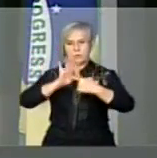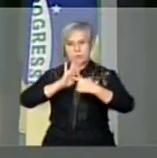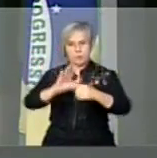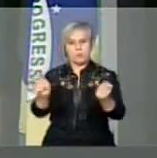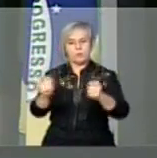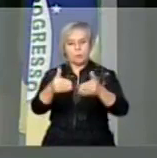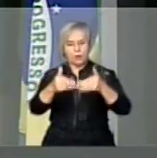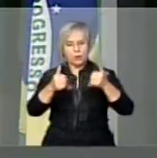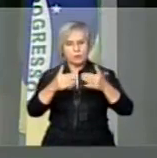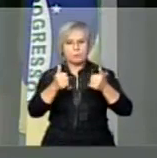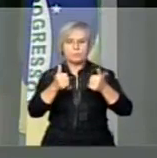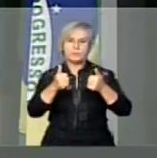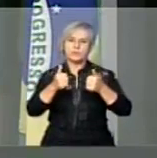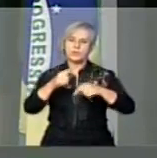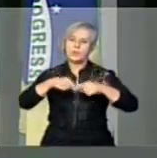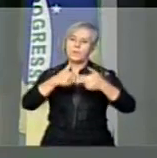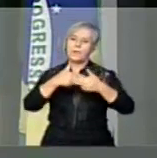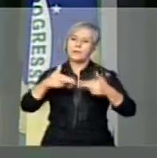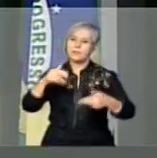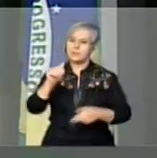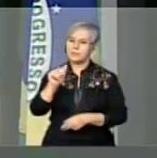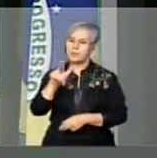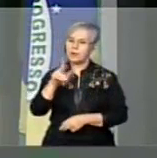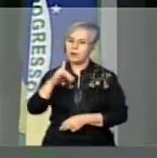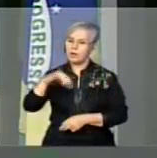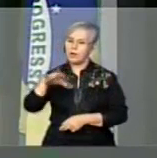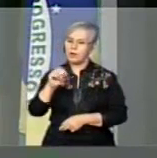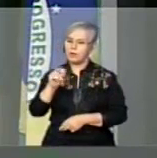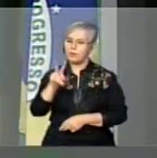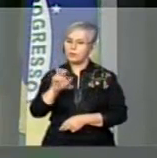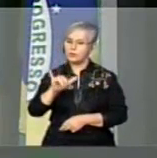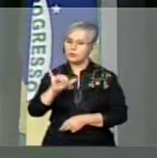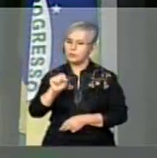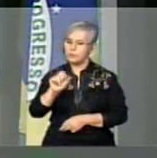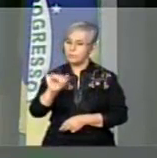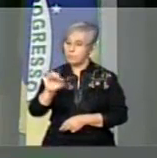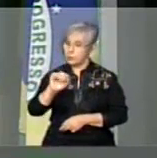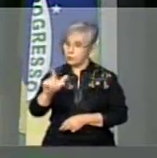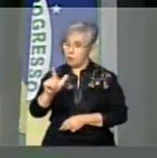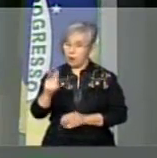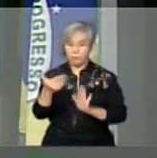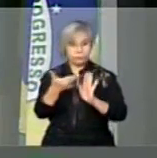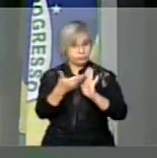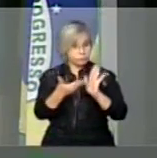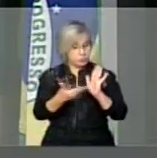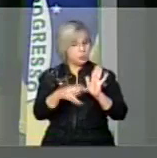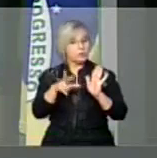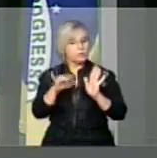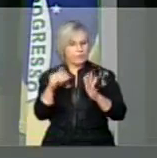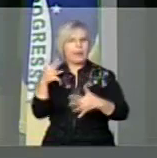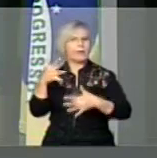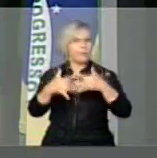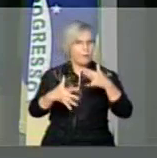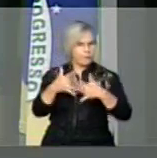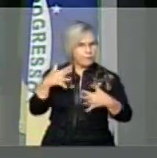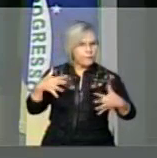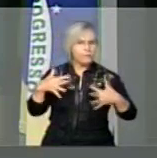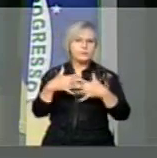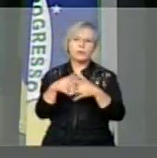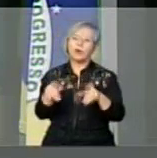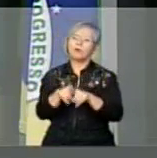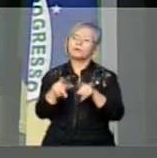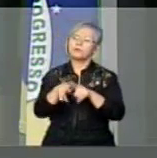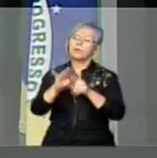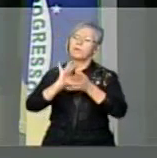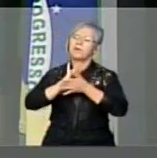livremente o material audiovisual em meio ao período de competição. Isso certamente geraria confusão e prejudicaria